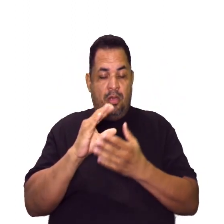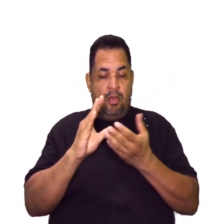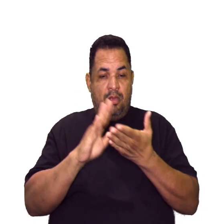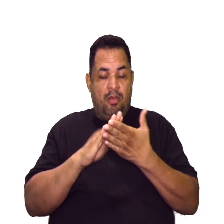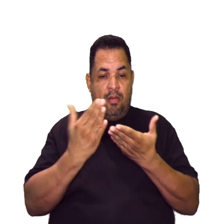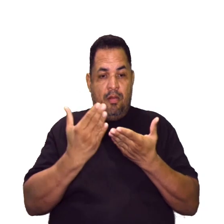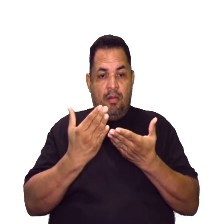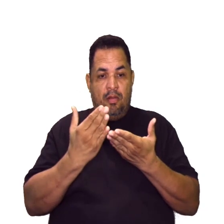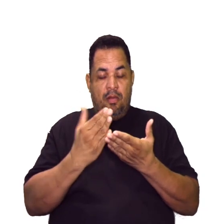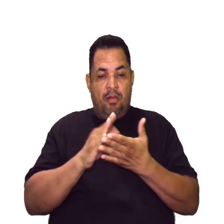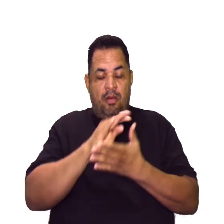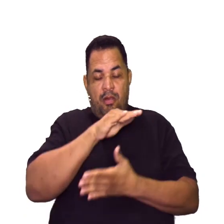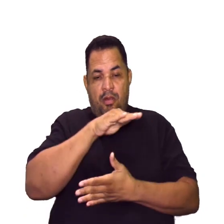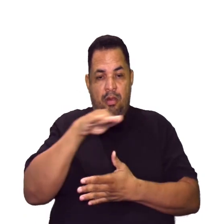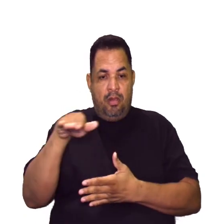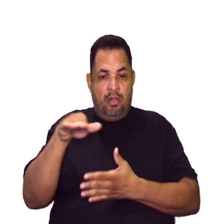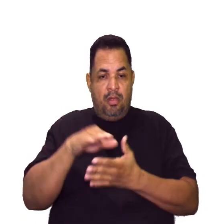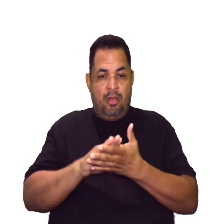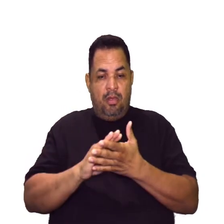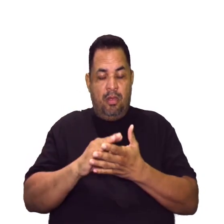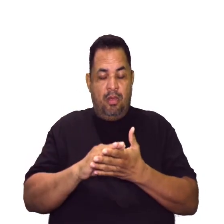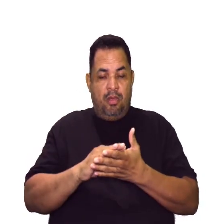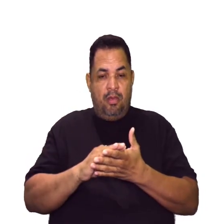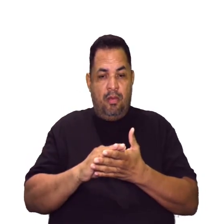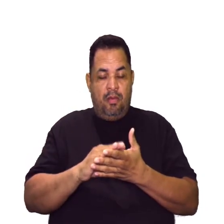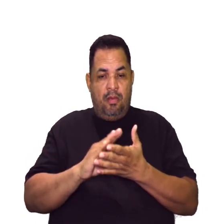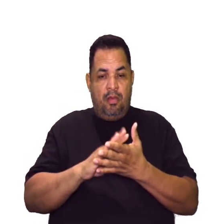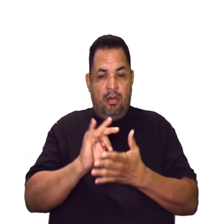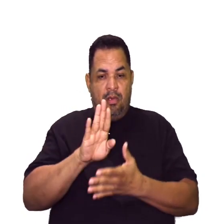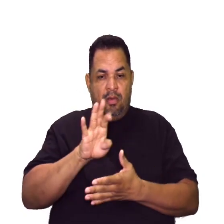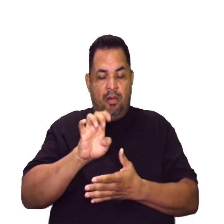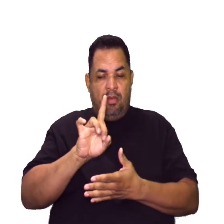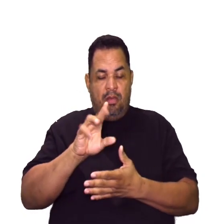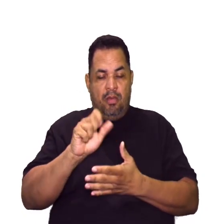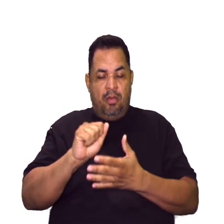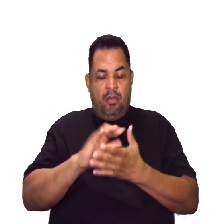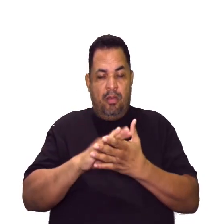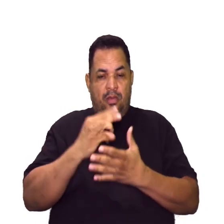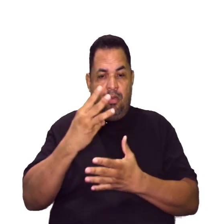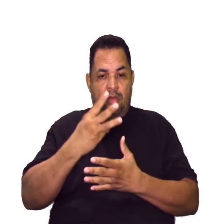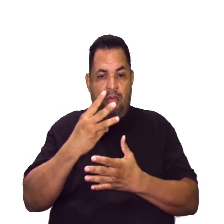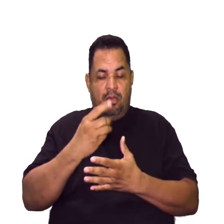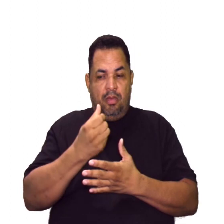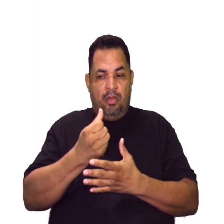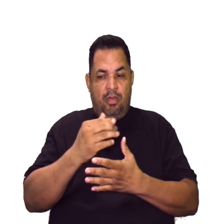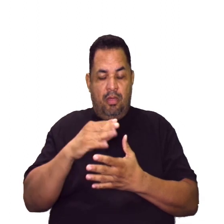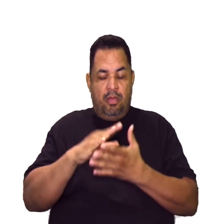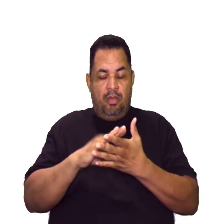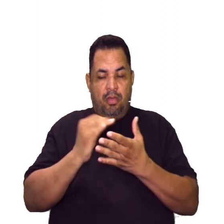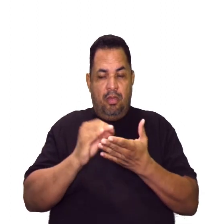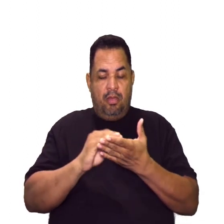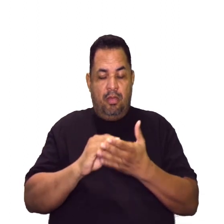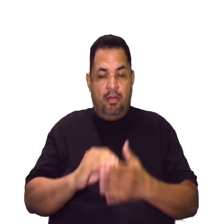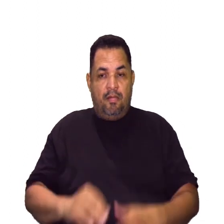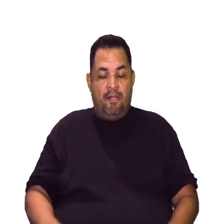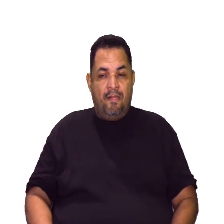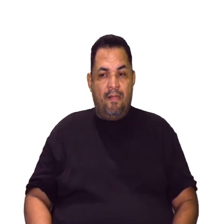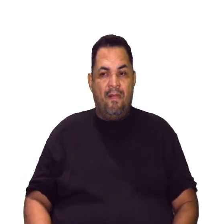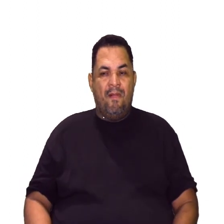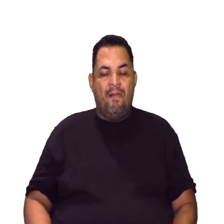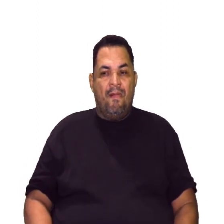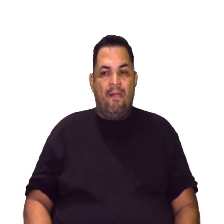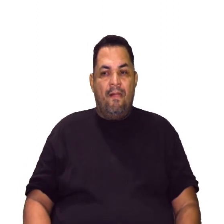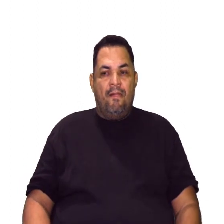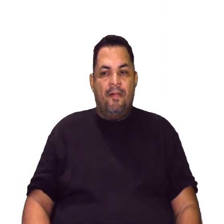angular, BH2 é linear, BCl3 é trigonal e CCl4 é tetraédrica.